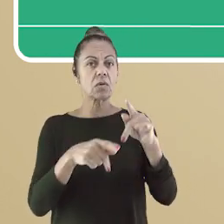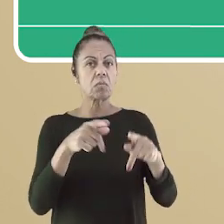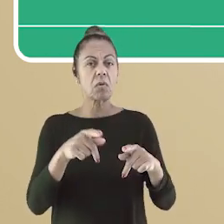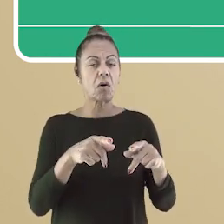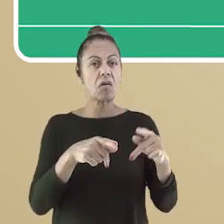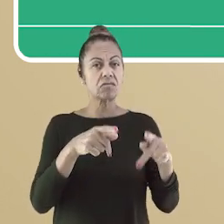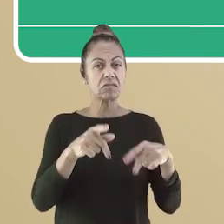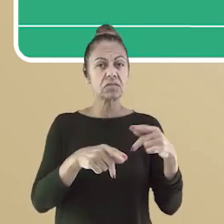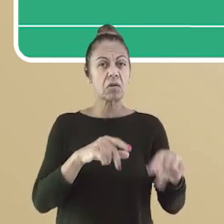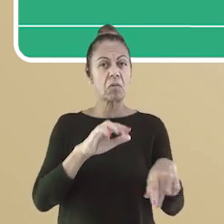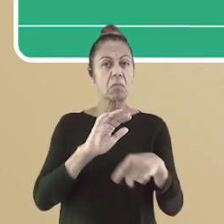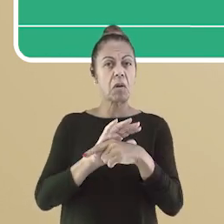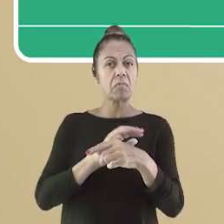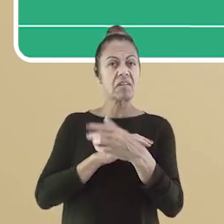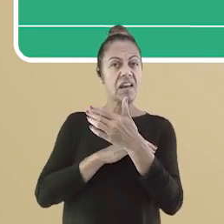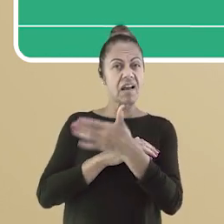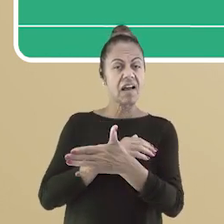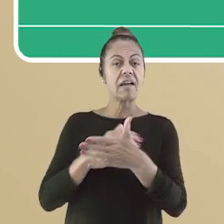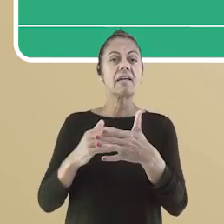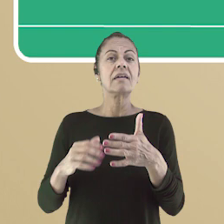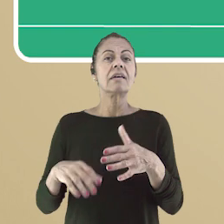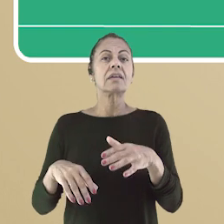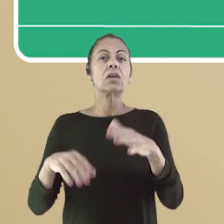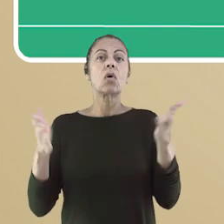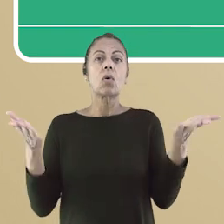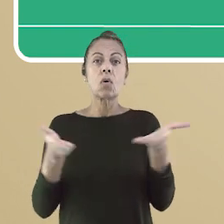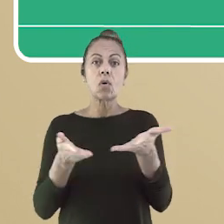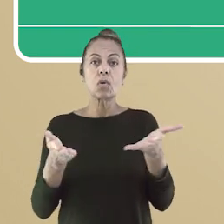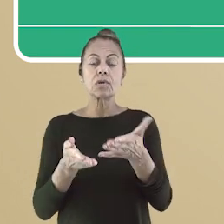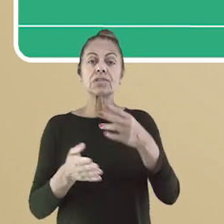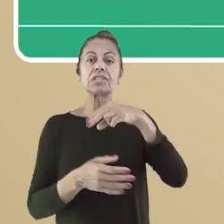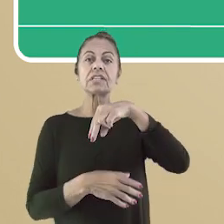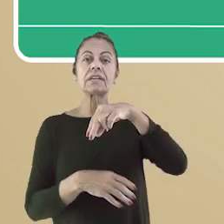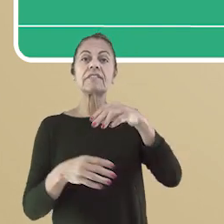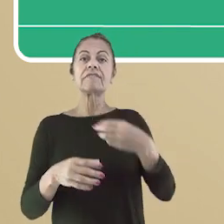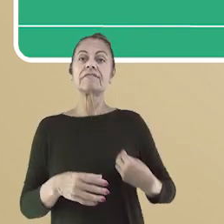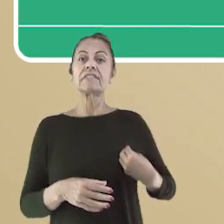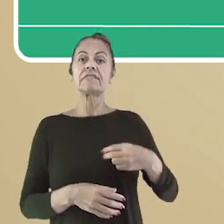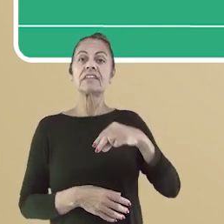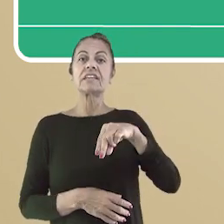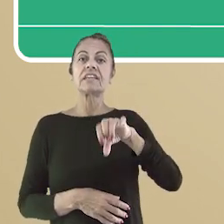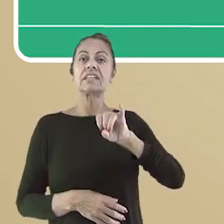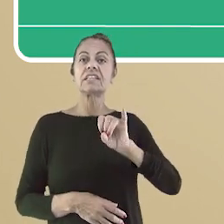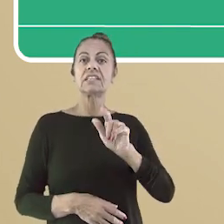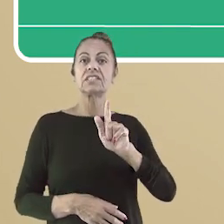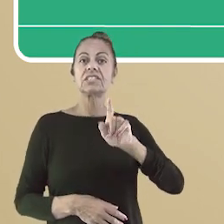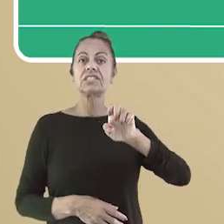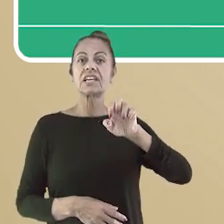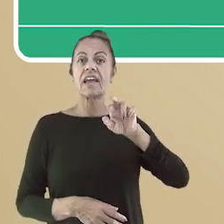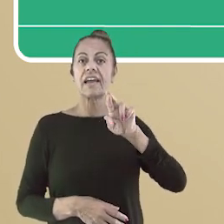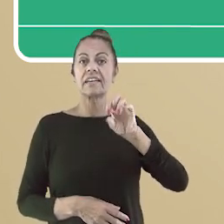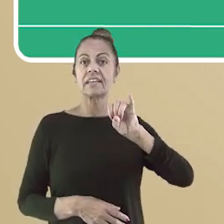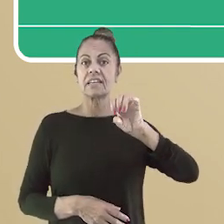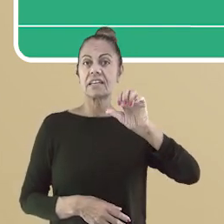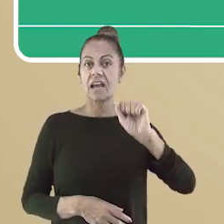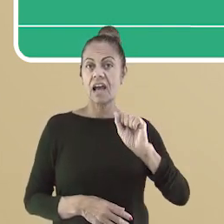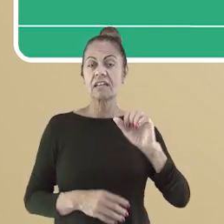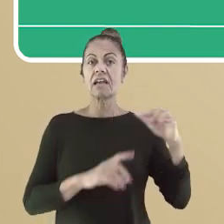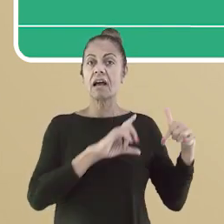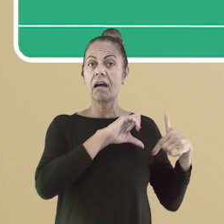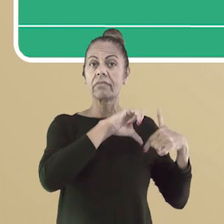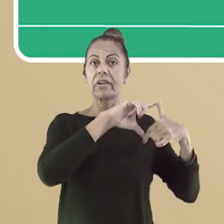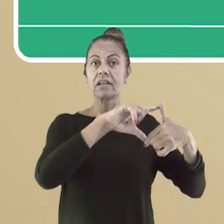escravizados eram de povos iorubás, que atualmente habitam na Nigéria. Esses povos trouxeram consigo as suas